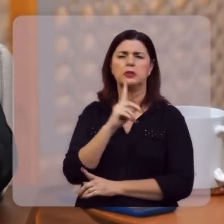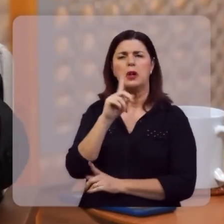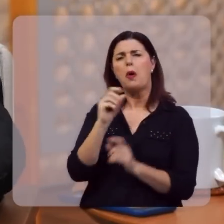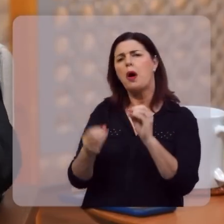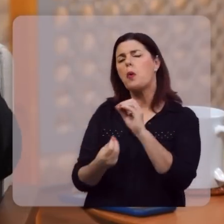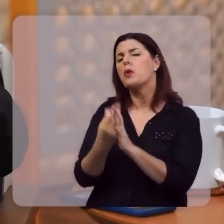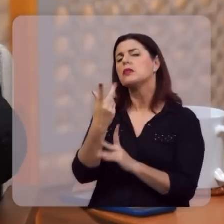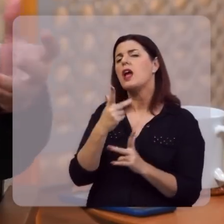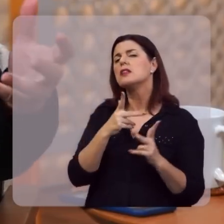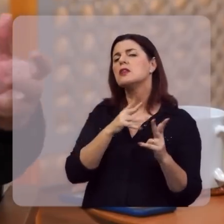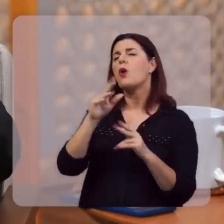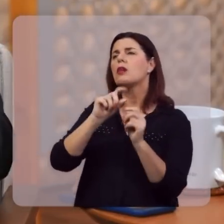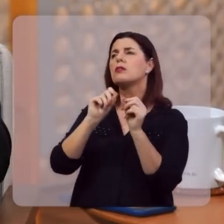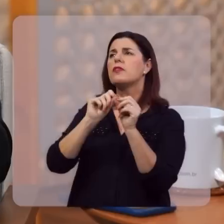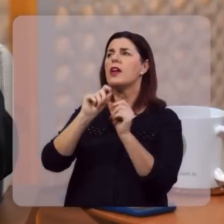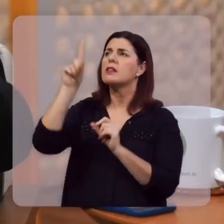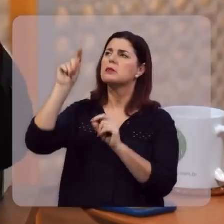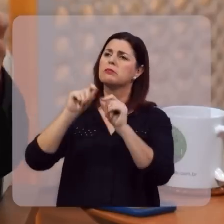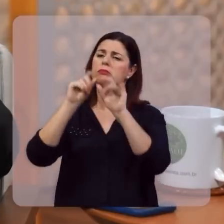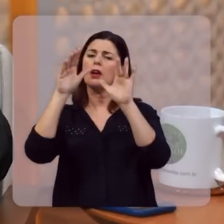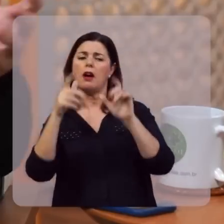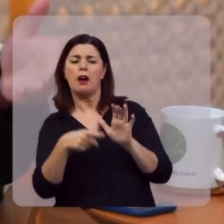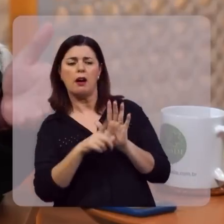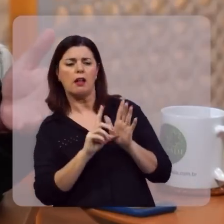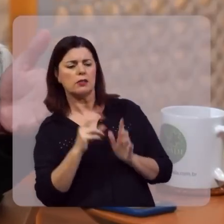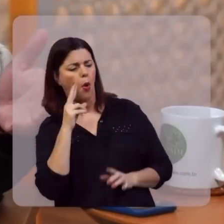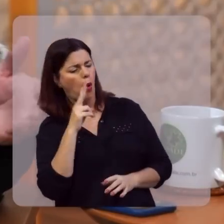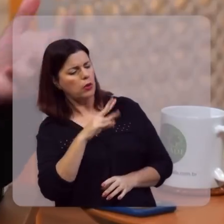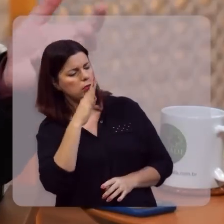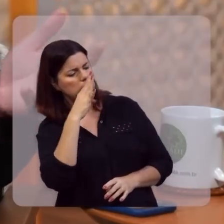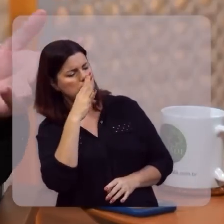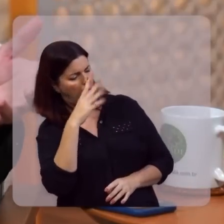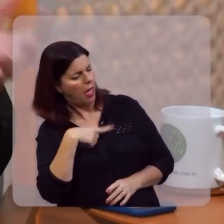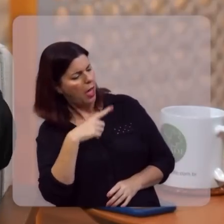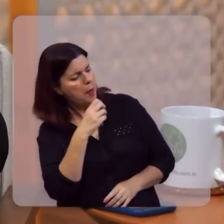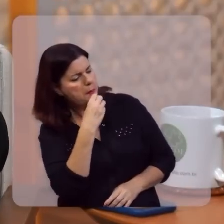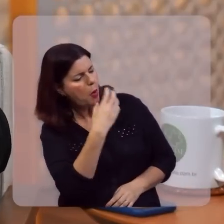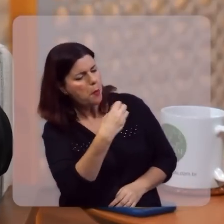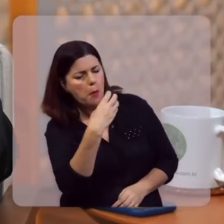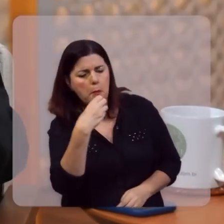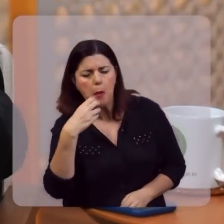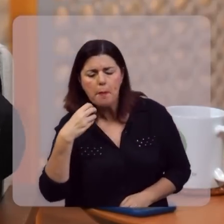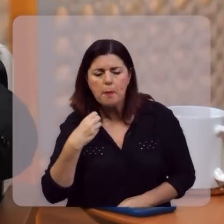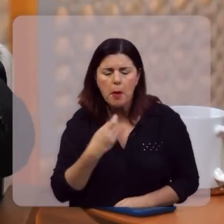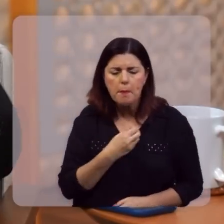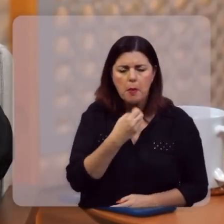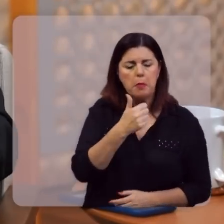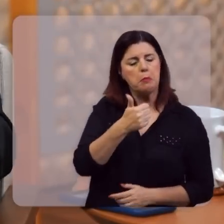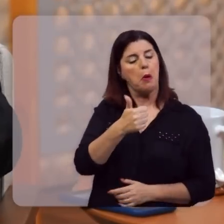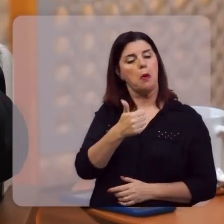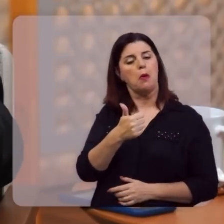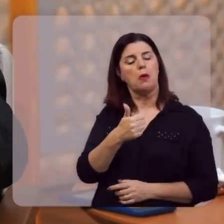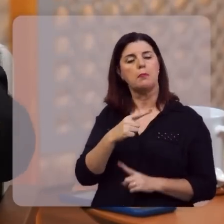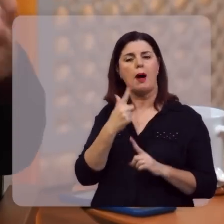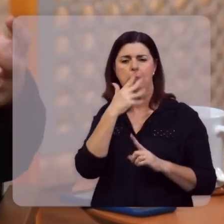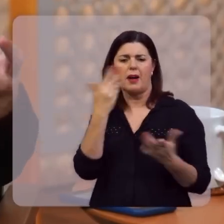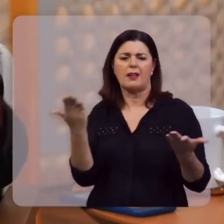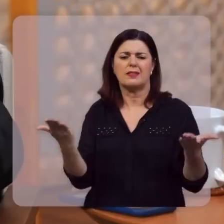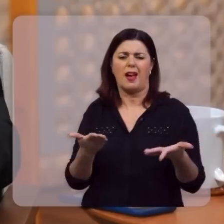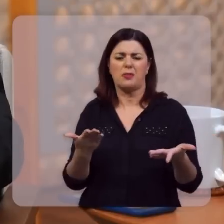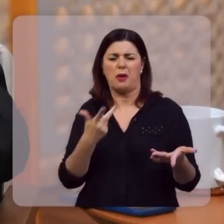para acontecer pelo Deus Criador de todas as coisas, que olhou para tudo e tinha visto que tudo era muito bom. Então a gente tem essa